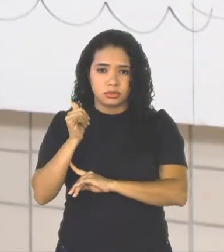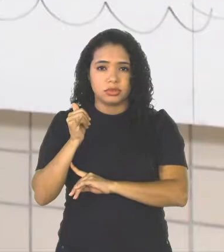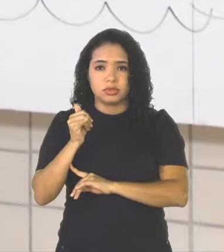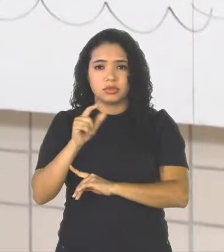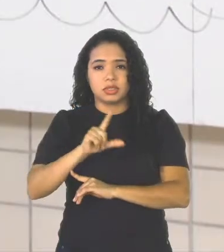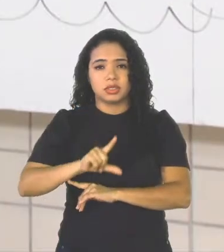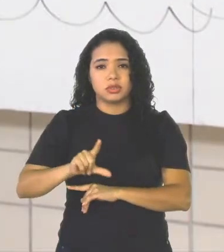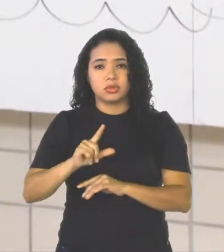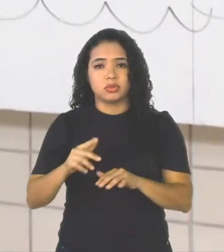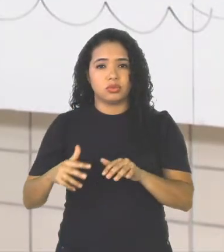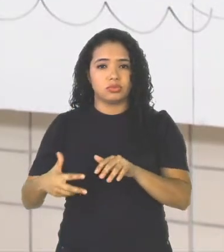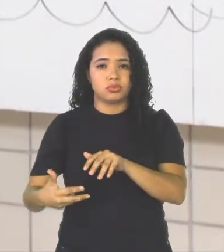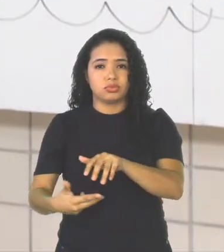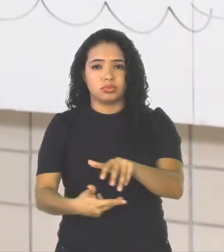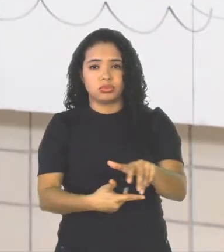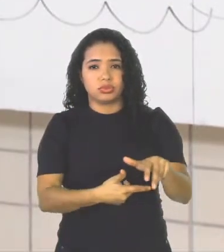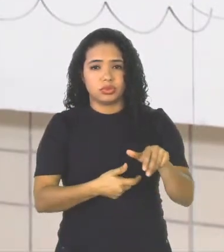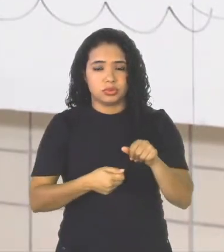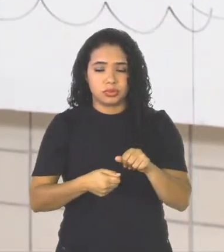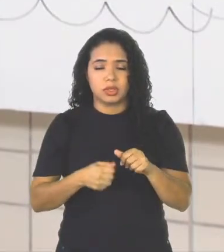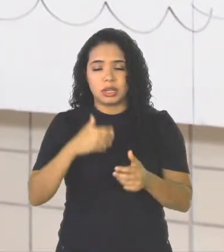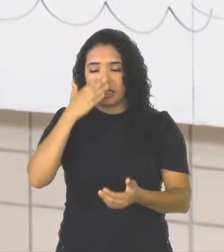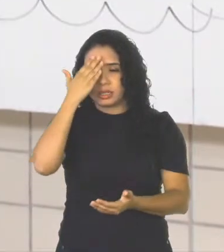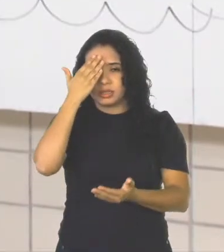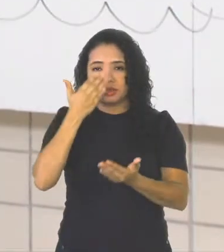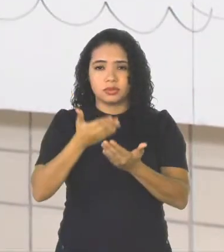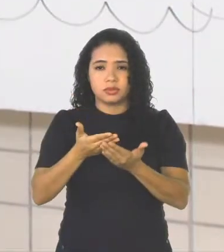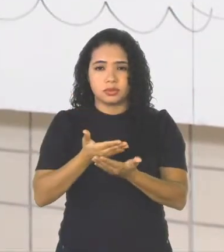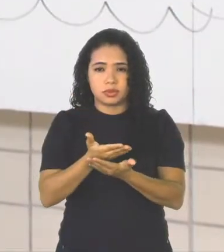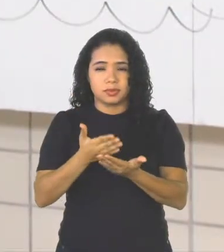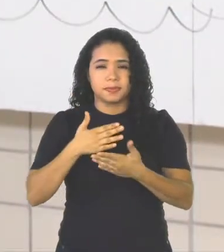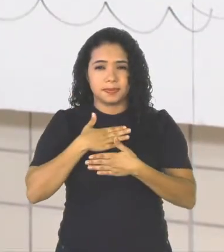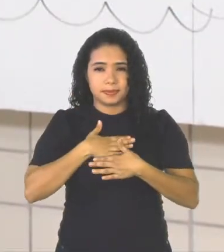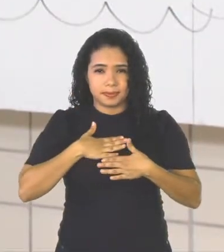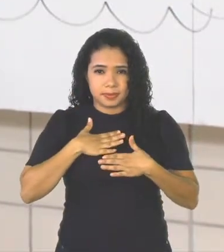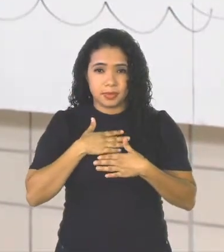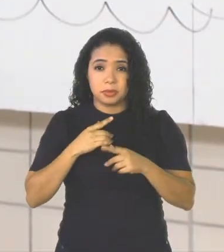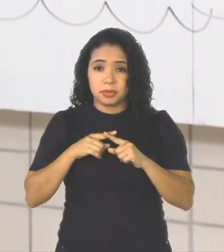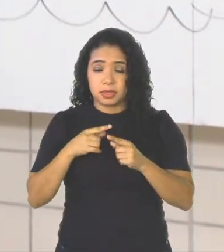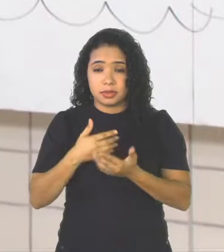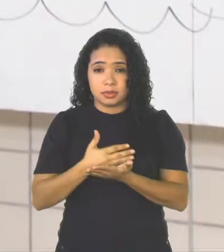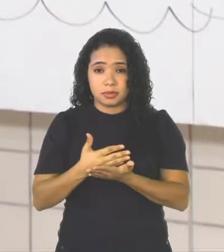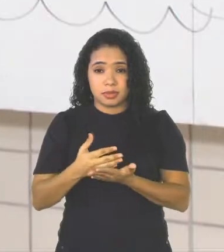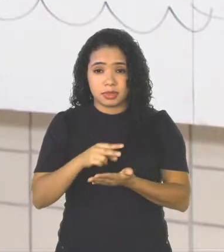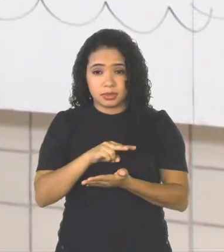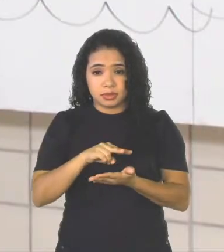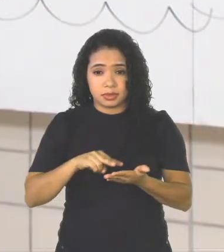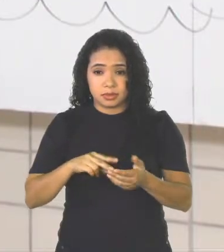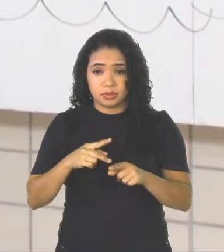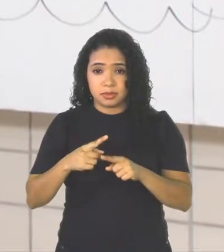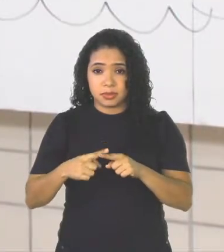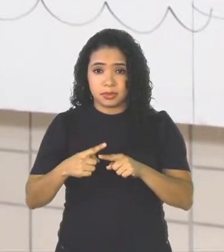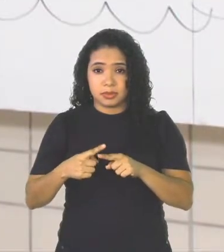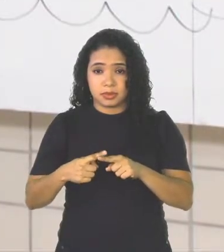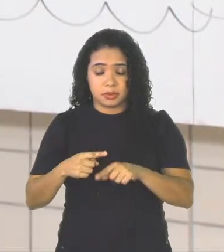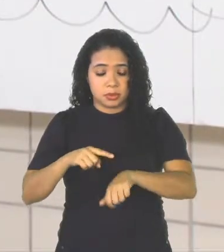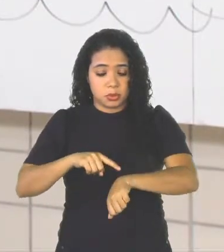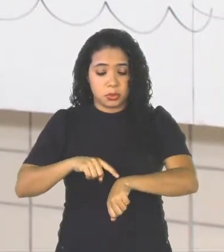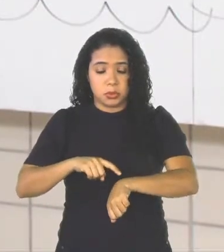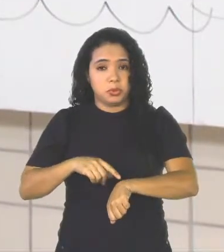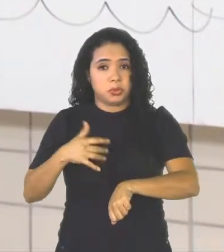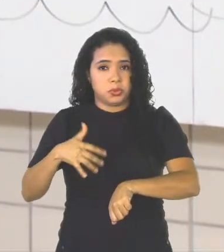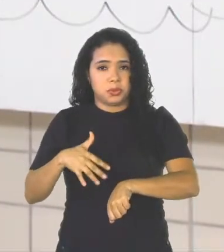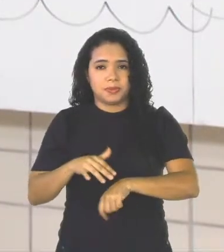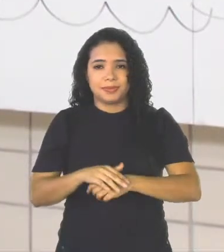universal. Eu acredito que vocês vão gostar muito, mas como eu disse, tem que iniciar logo a leitura, porque senão não dá tempo, né?